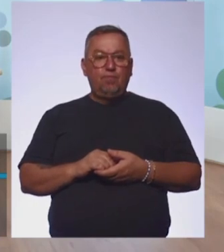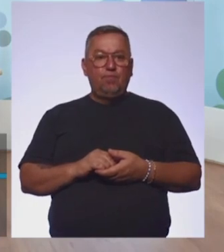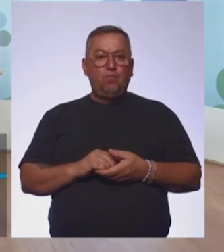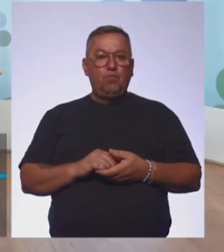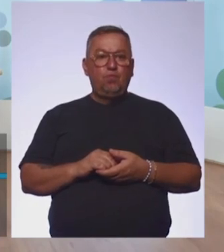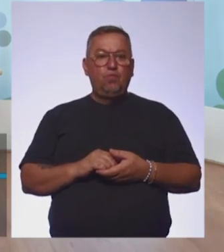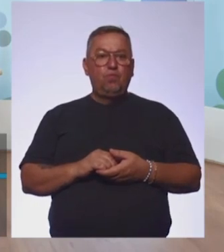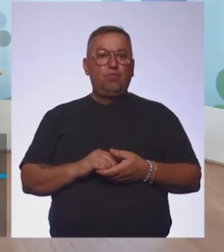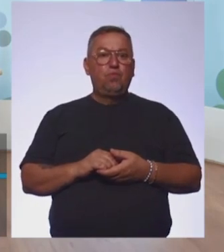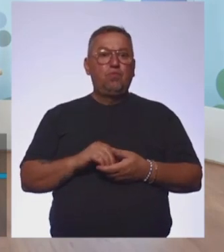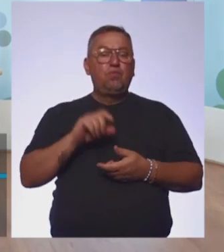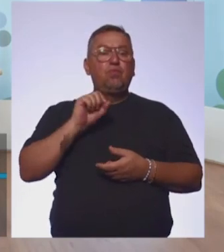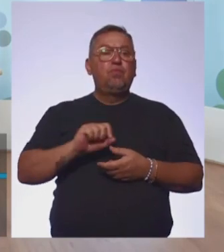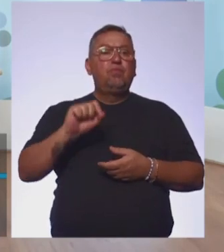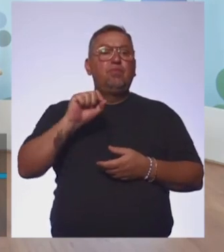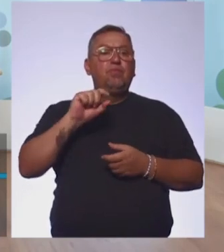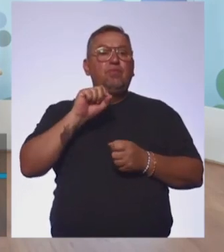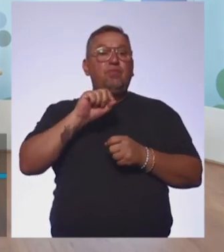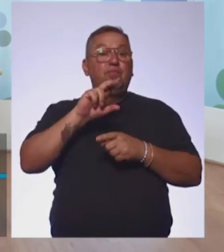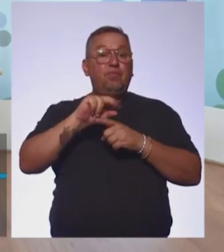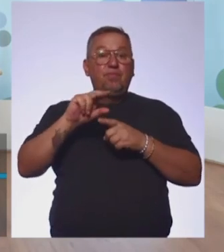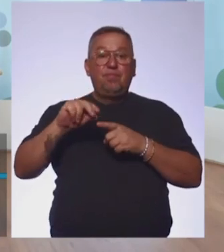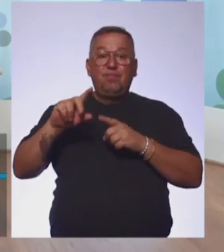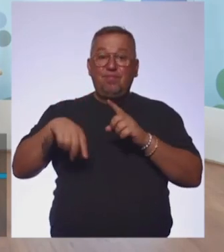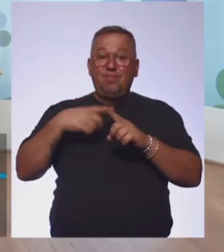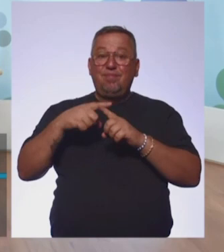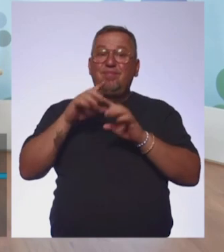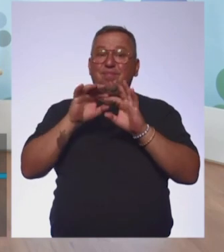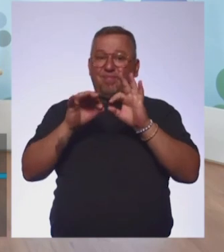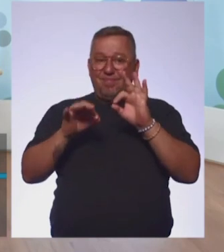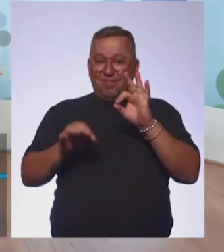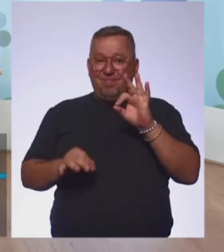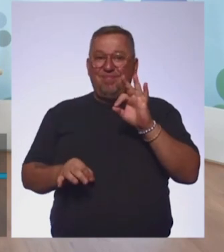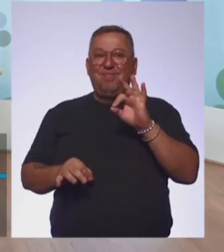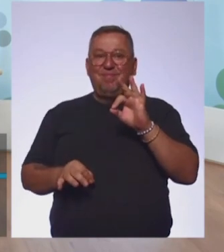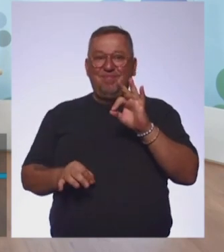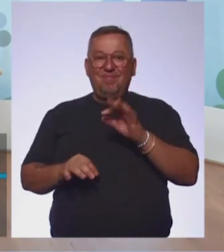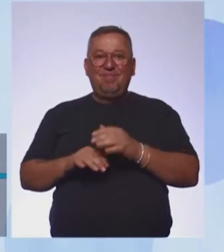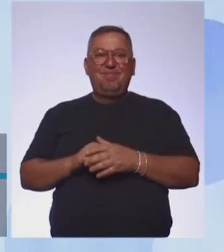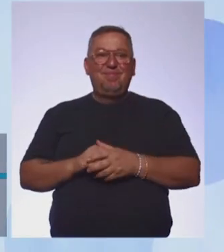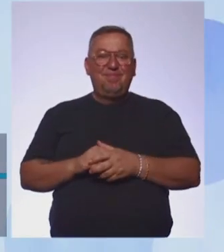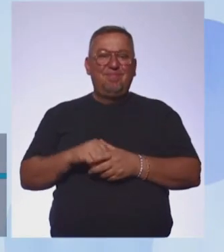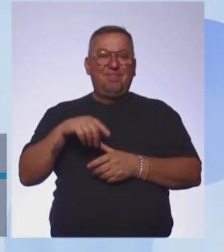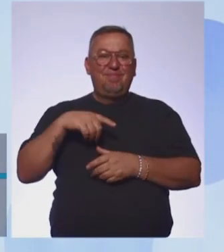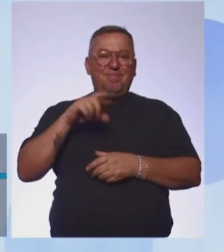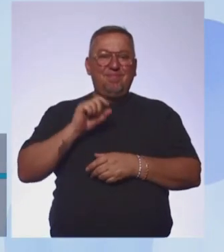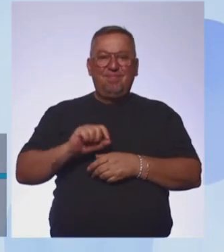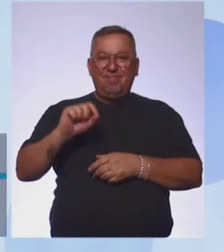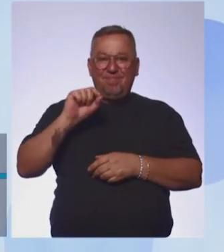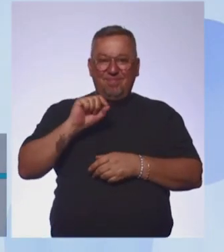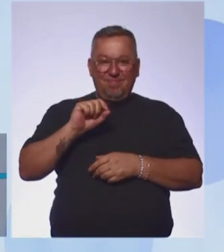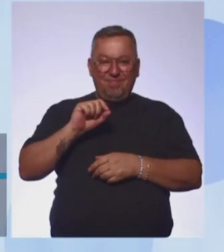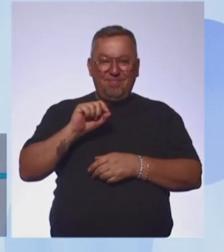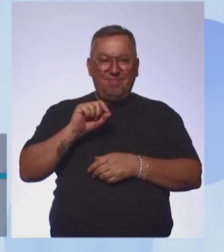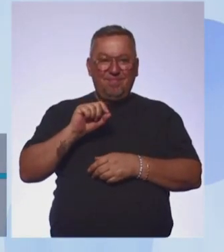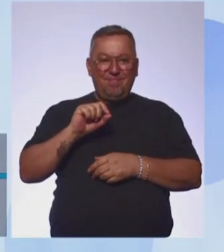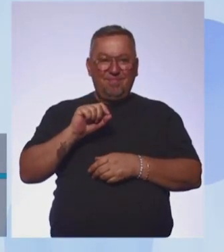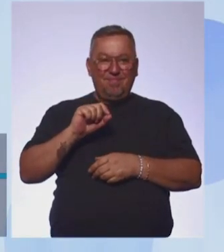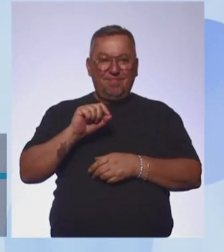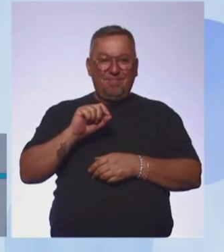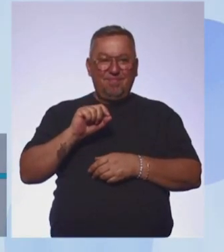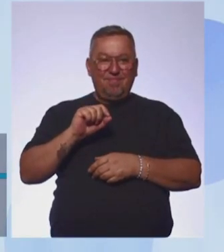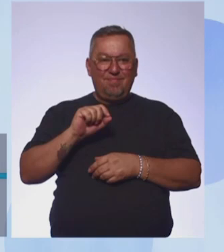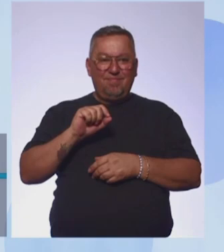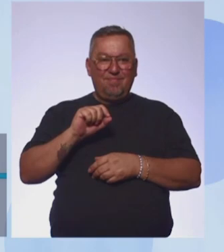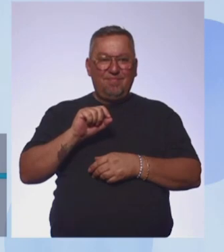pegou? Foi. Esse, então, é bem mais compridinho. Tá. Então, a gente tem aqui como se fosse, assim, uma...